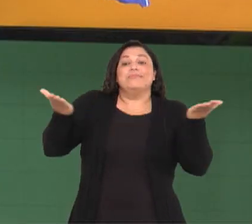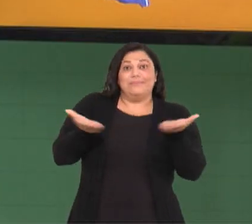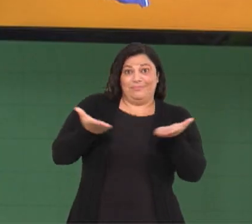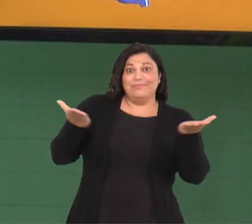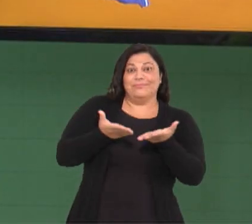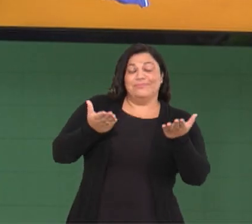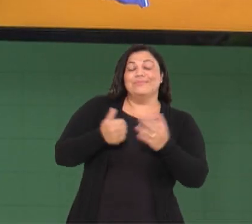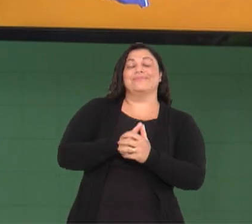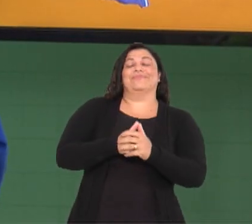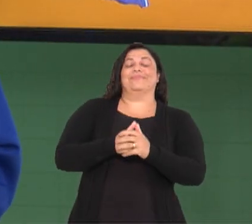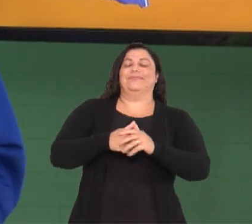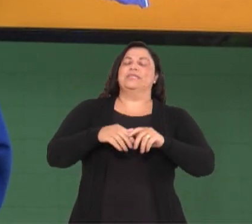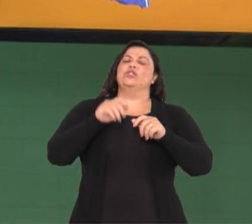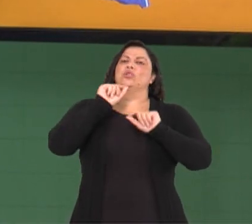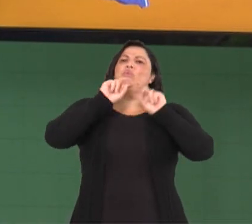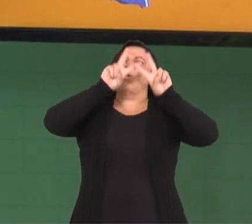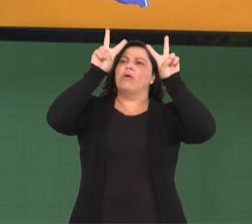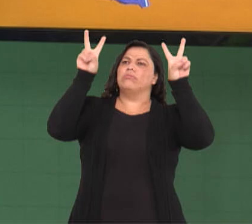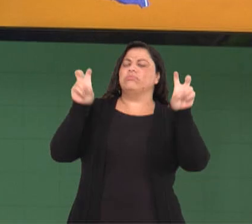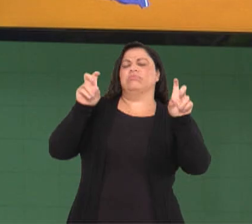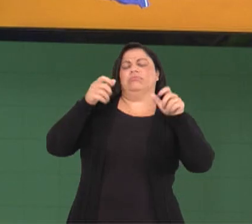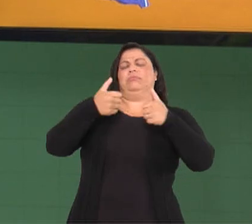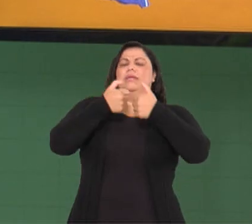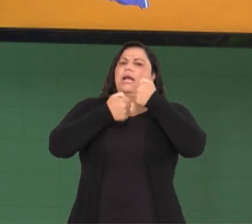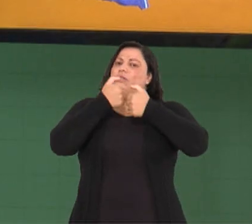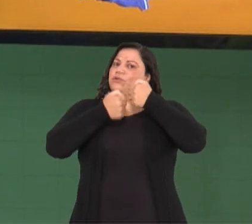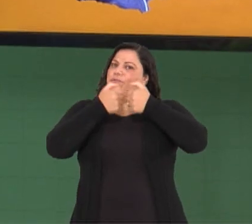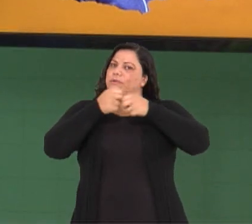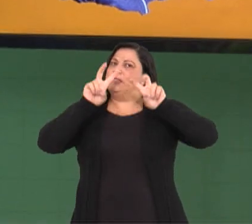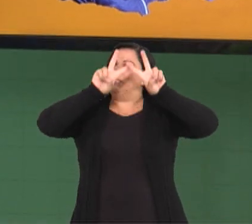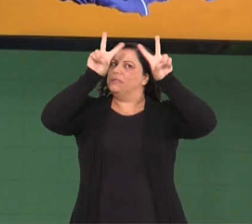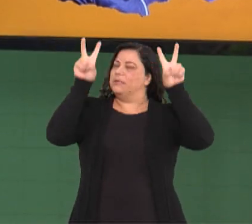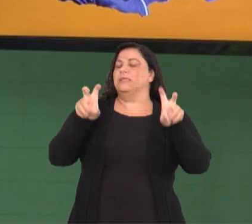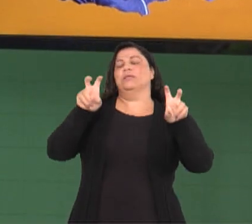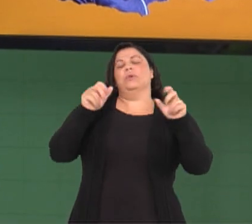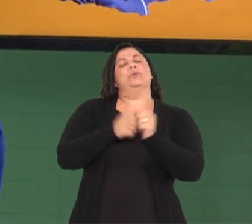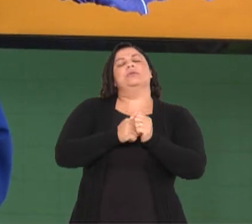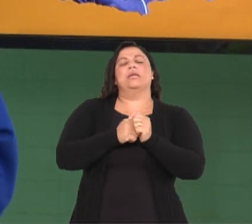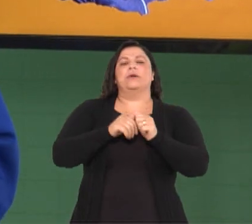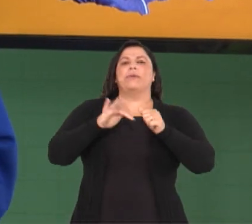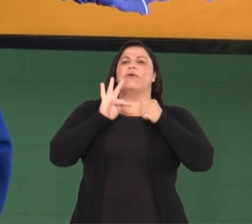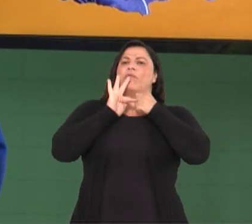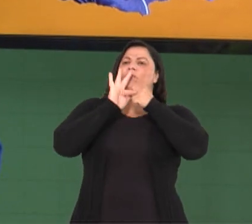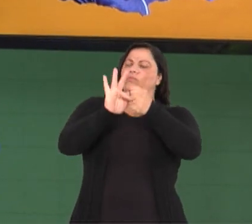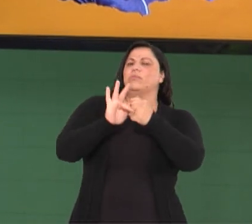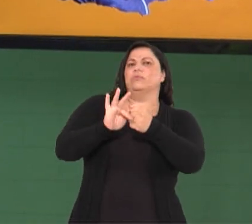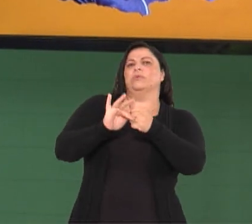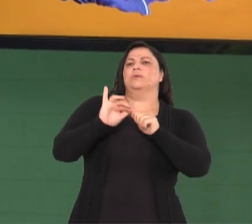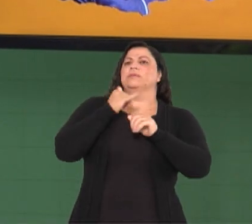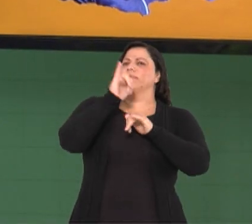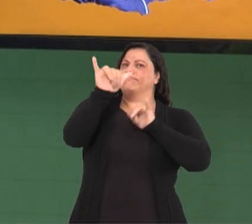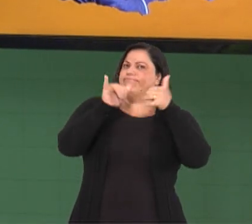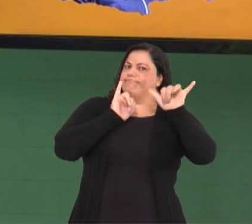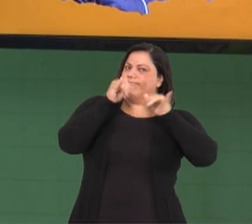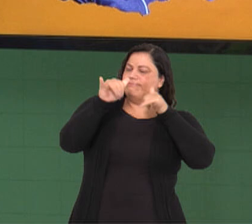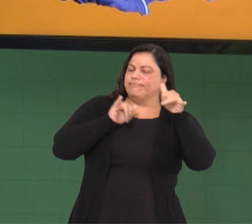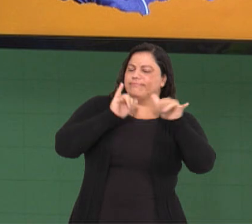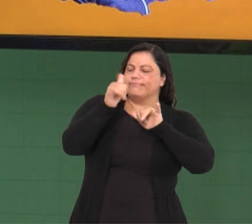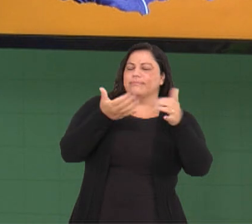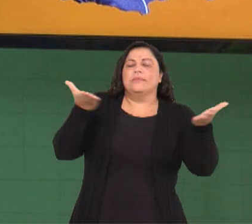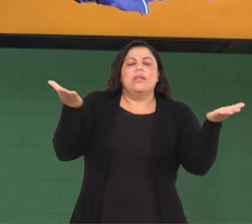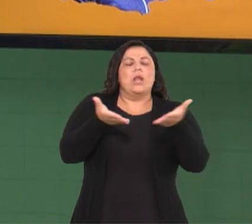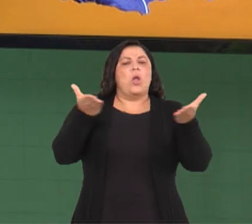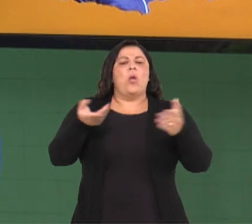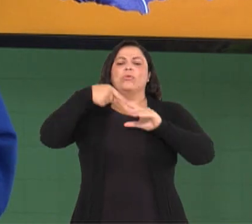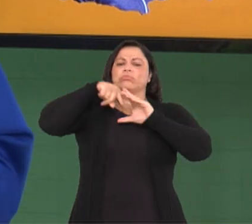uma introdução sobre o que é força elétrica, é uma força que ocorre à distância por meio de campo elétrico. Hoje a gente vai aprofundar aqui